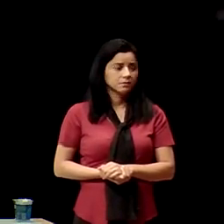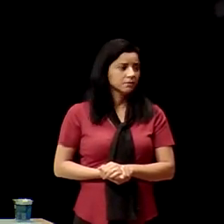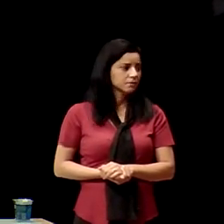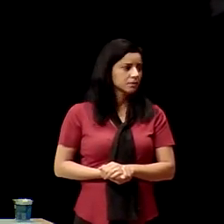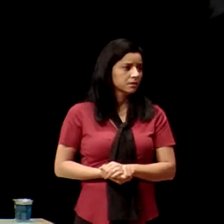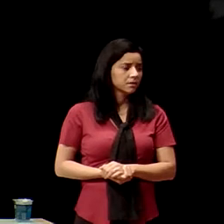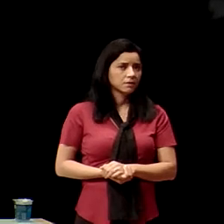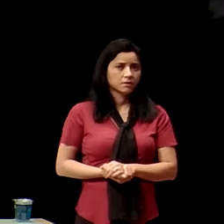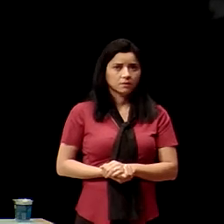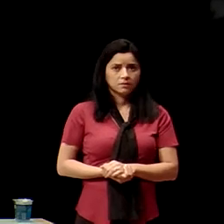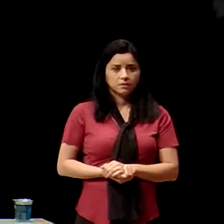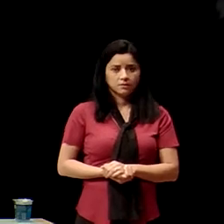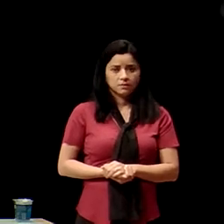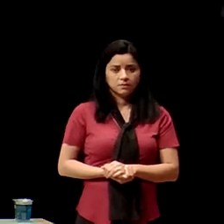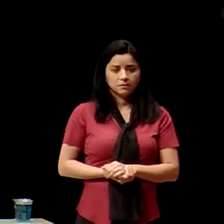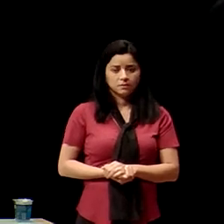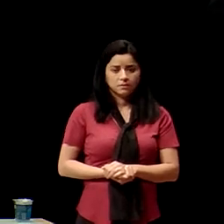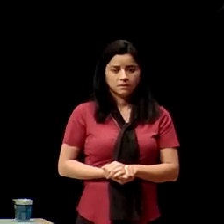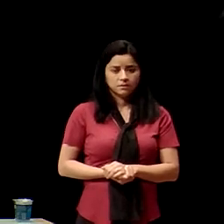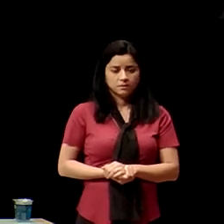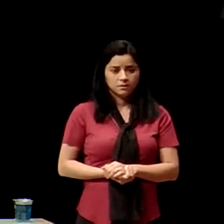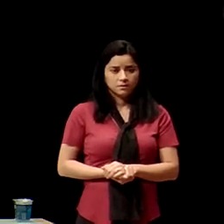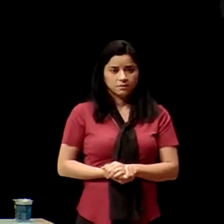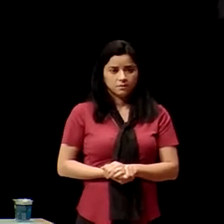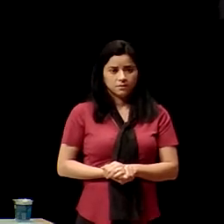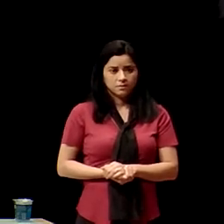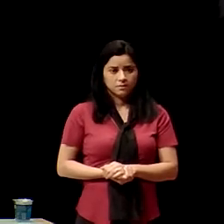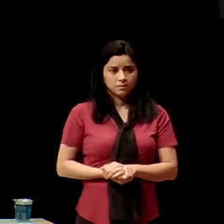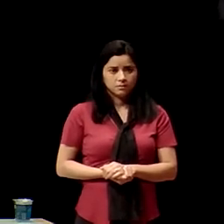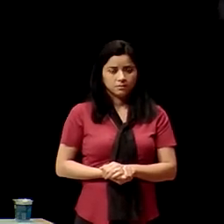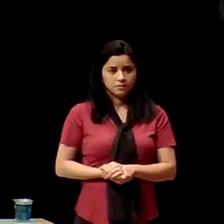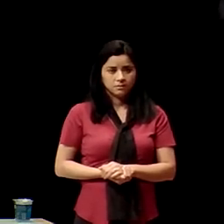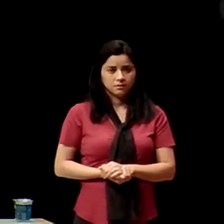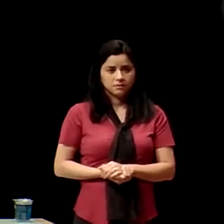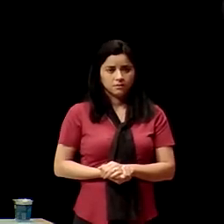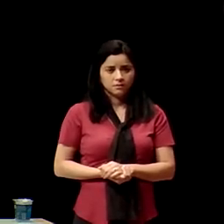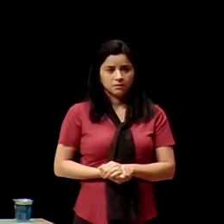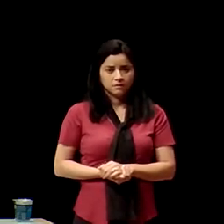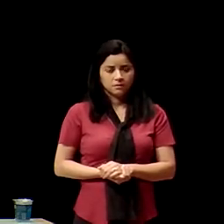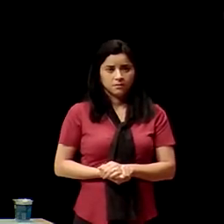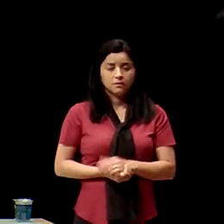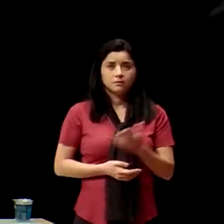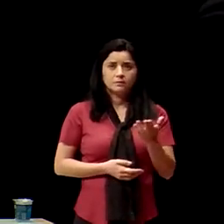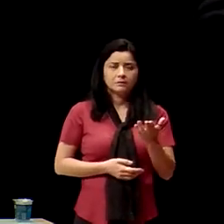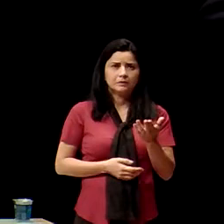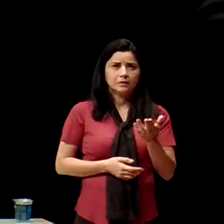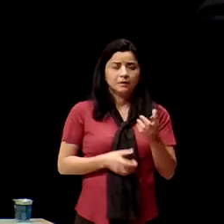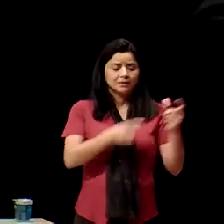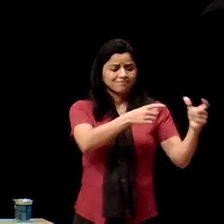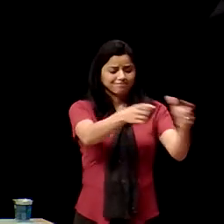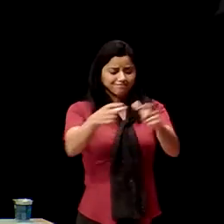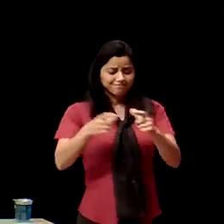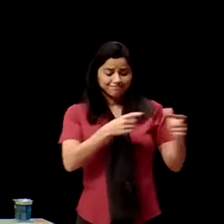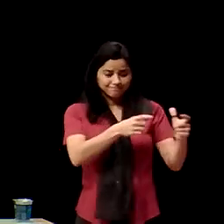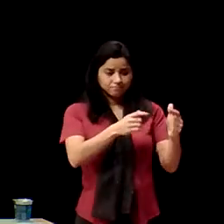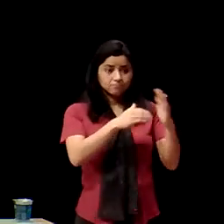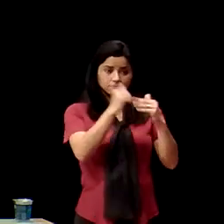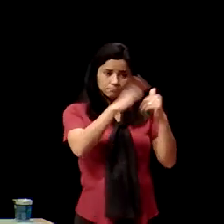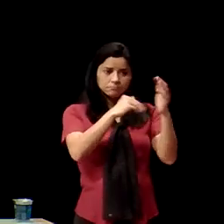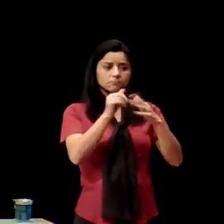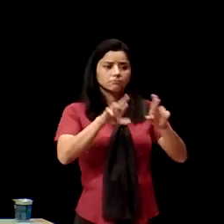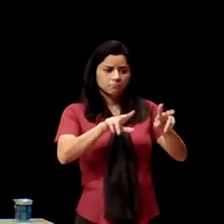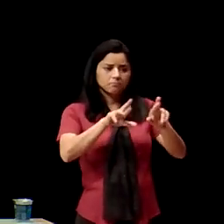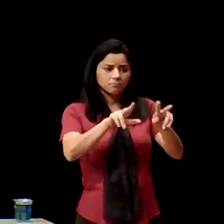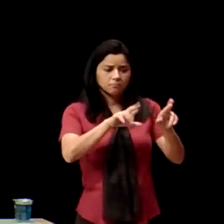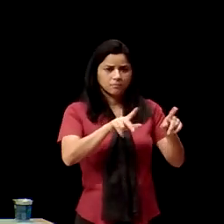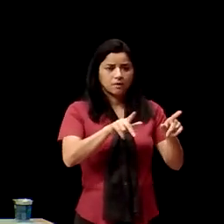can benefit from social pedagogical expertise. Então, muitos campos profissionais diferentes, eles